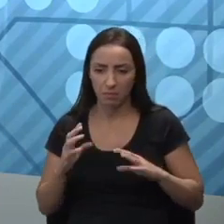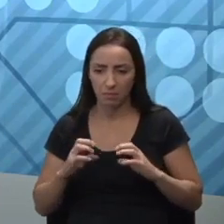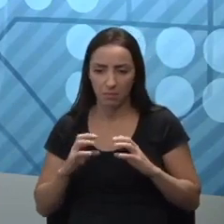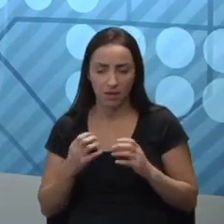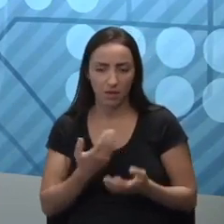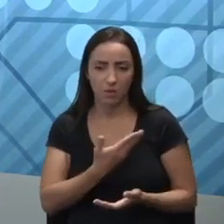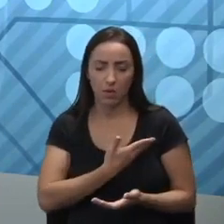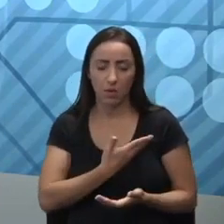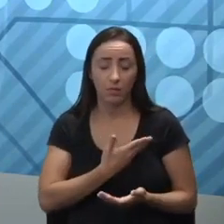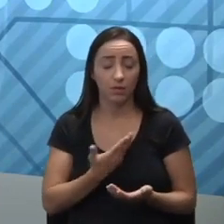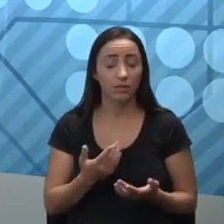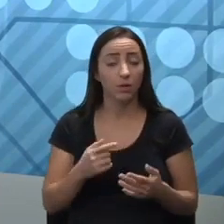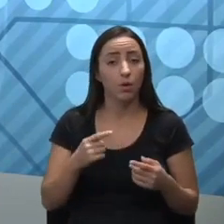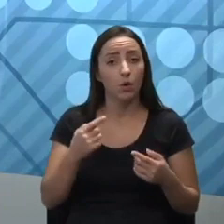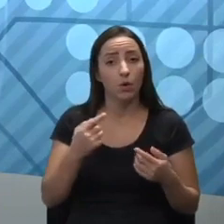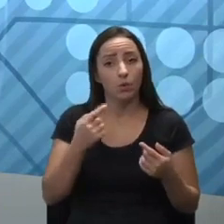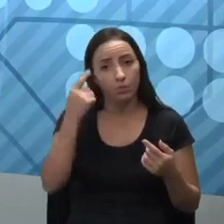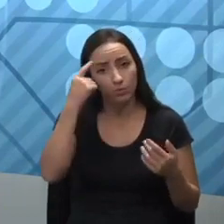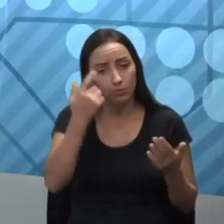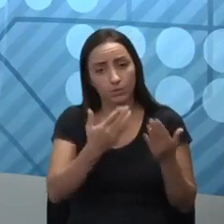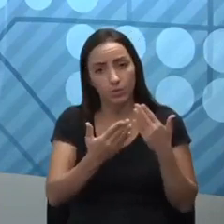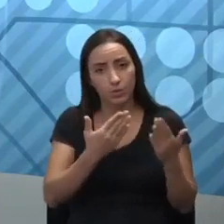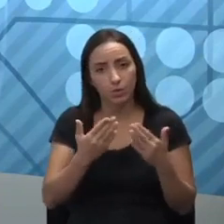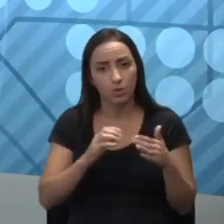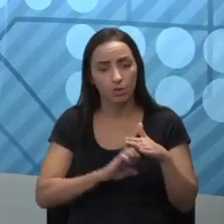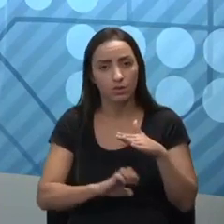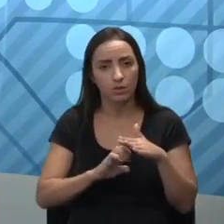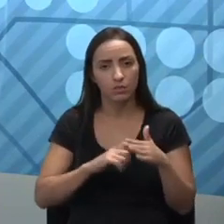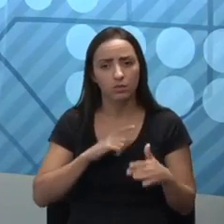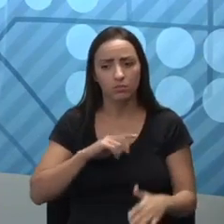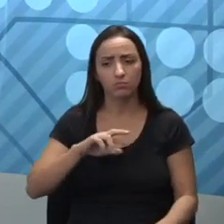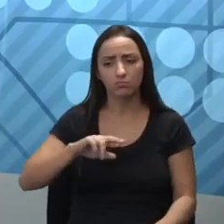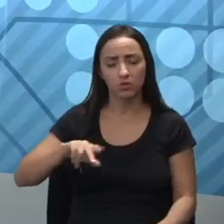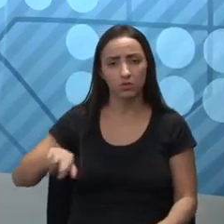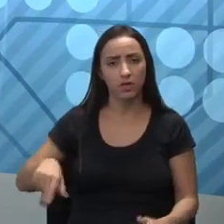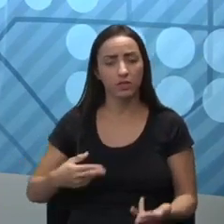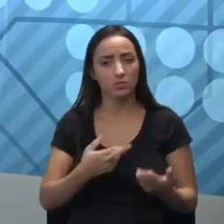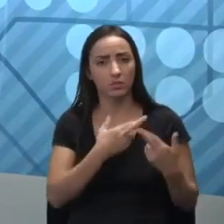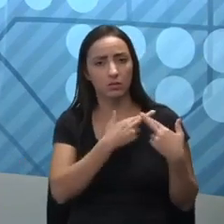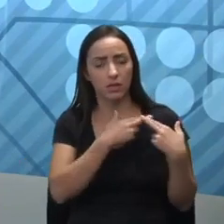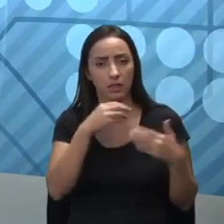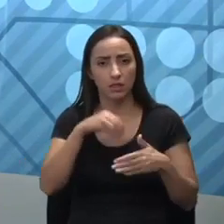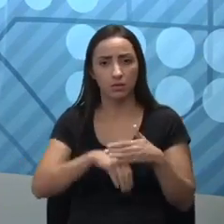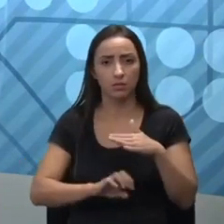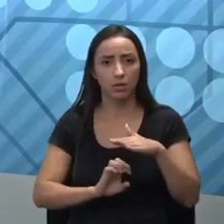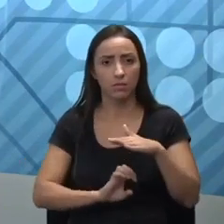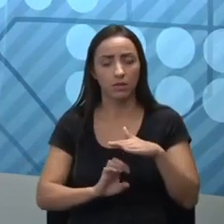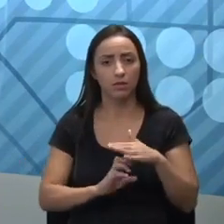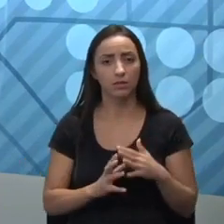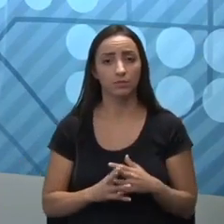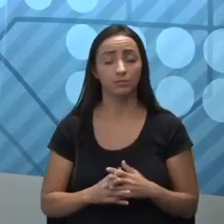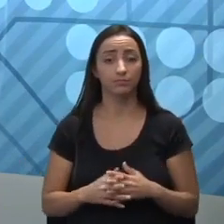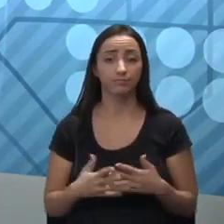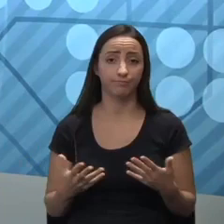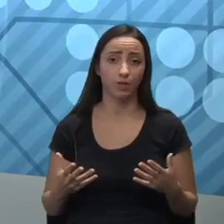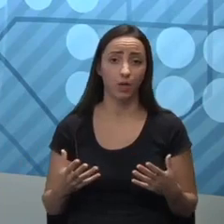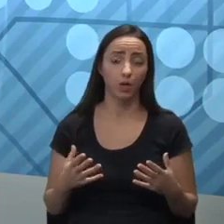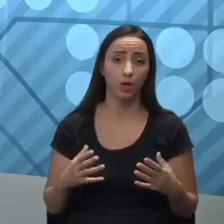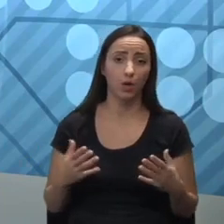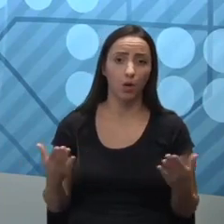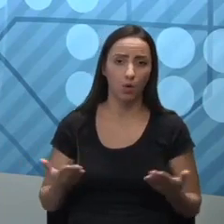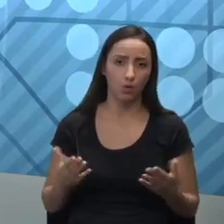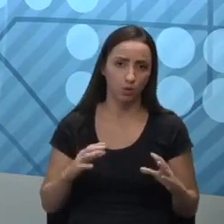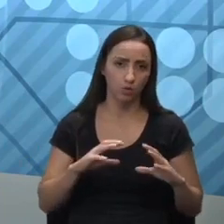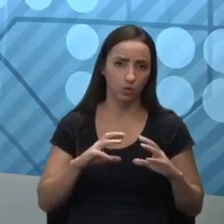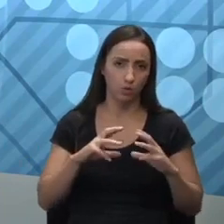tem várias funções dentro de uma organização e com o mundo globalizado aí, ele